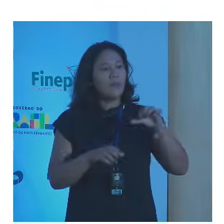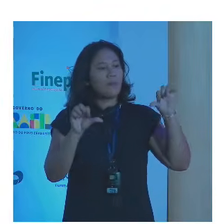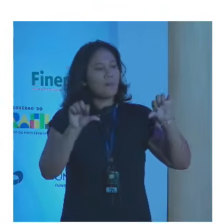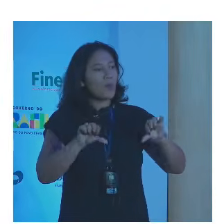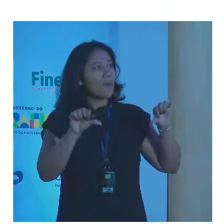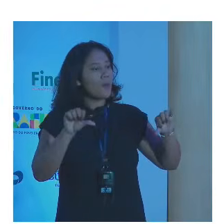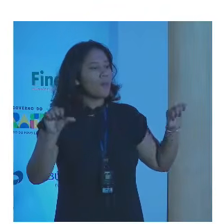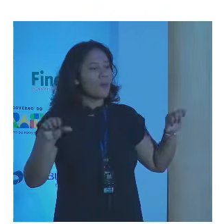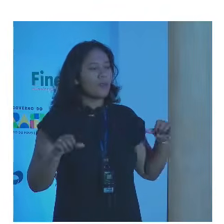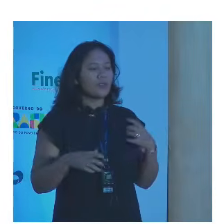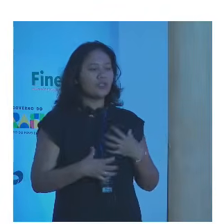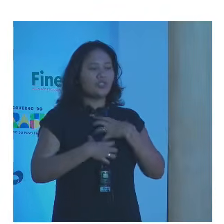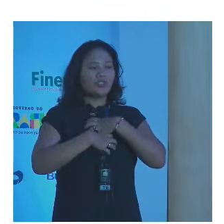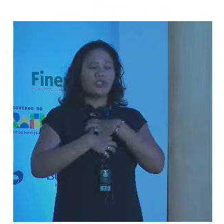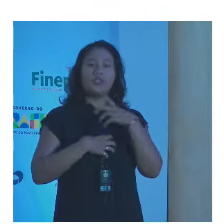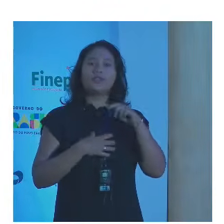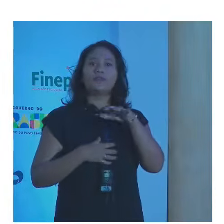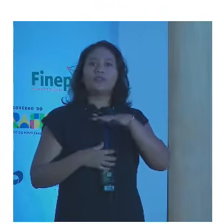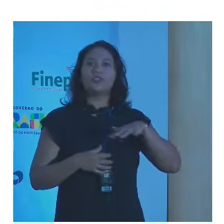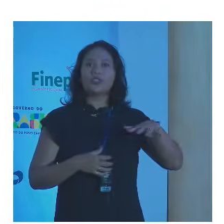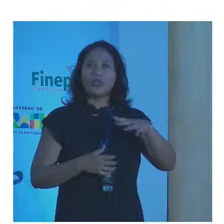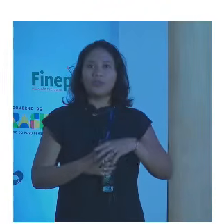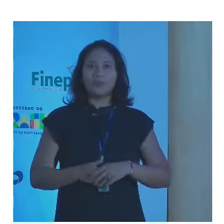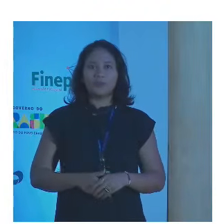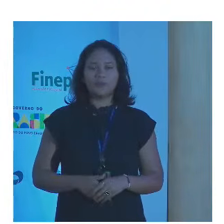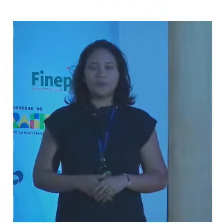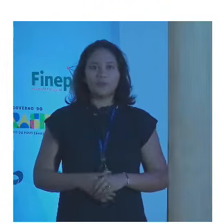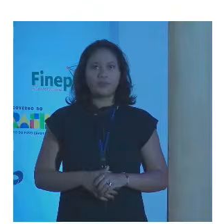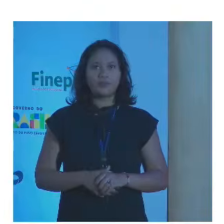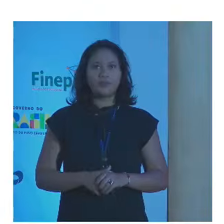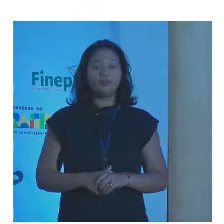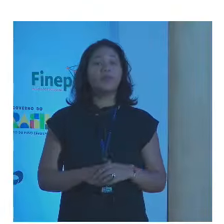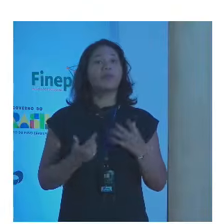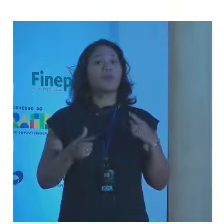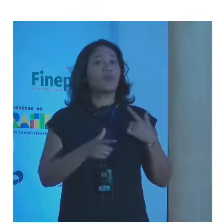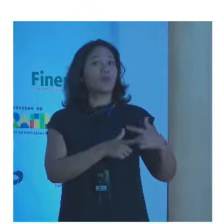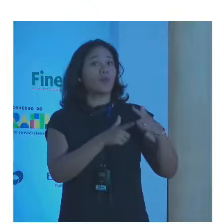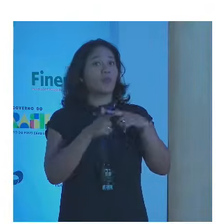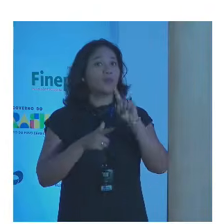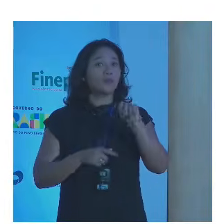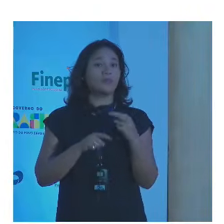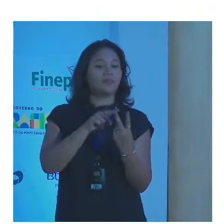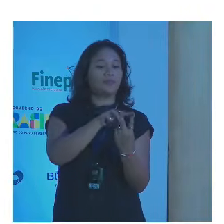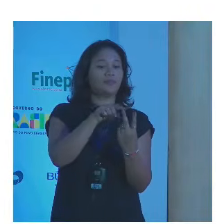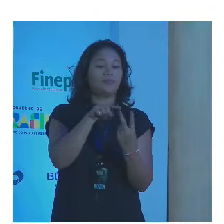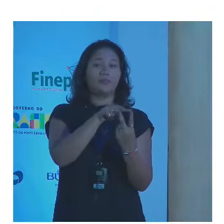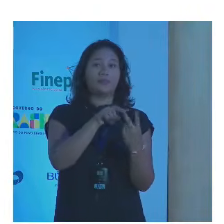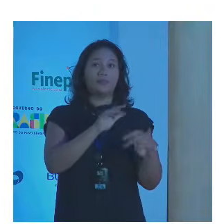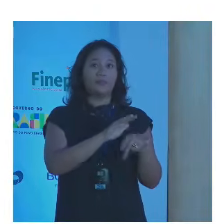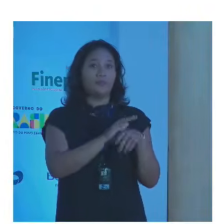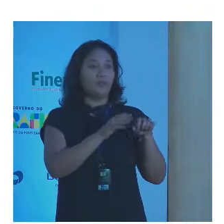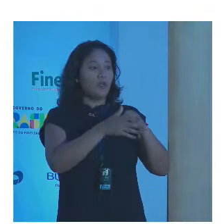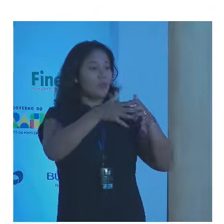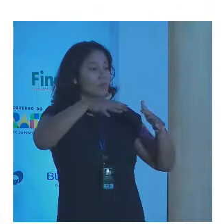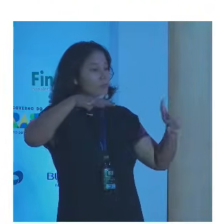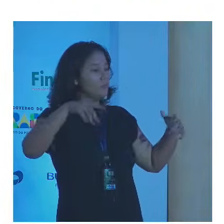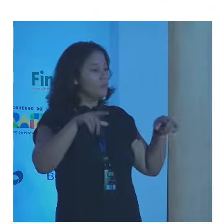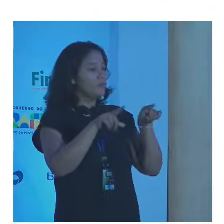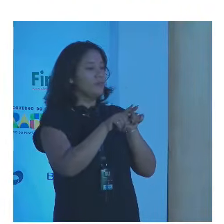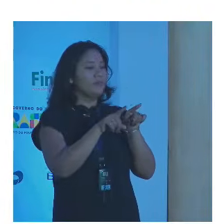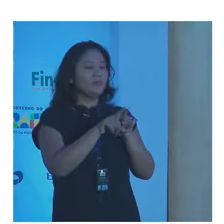nesse sentido, as secas também na região amazônica. Então a gente tem um problema duplo aí, no caso, subida do nível do mar